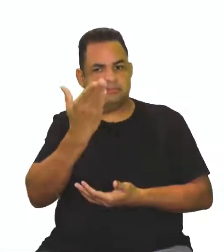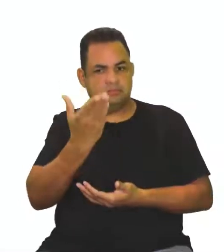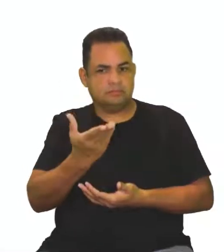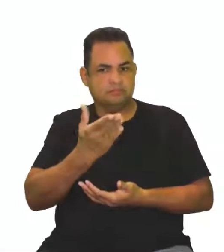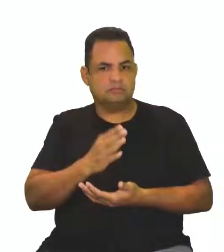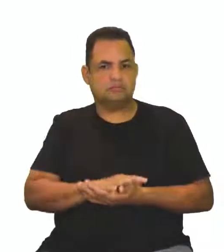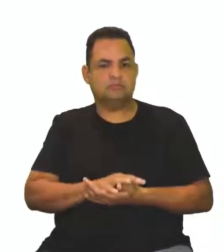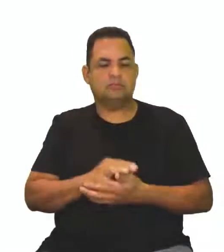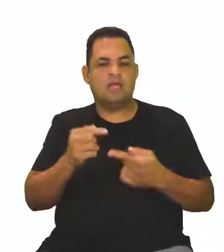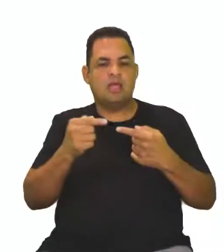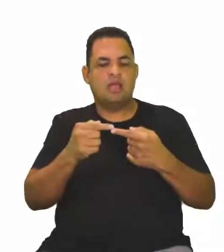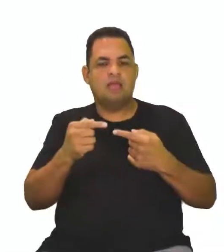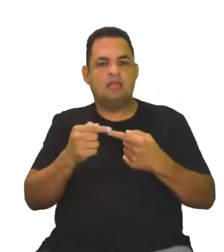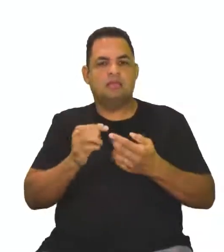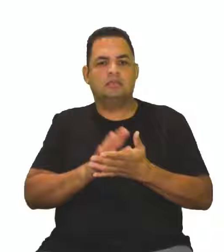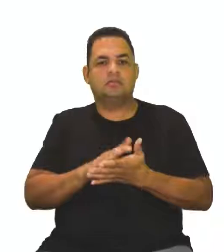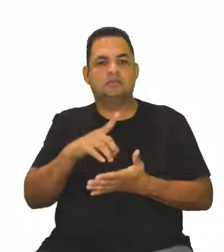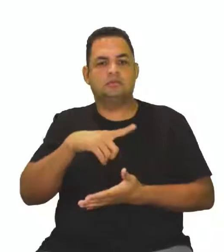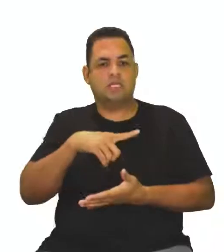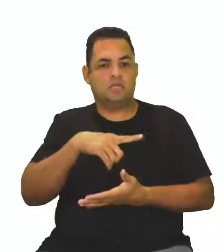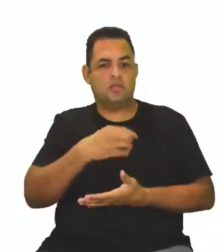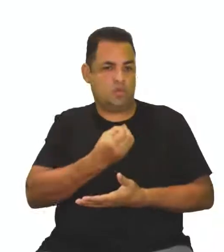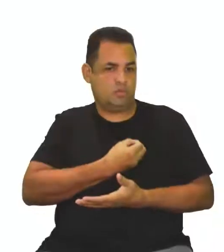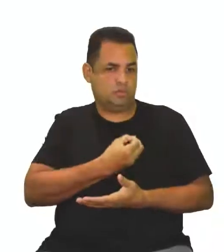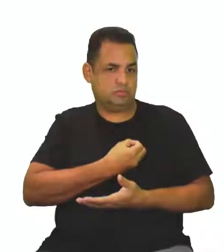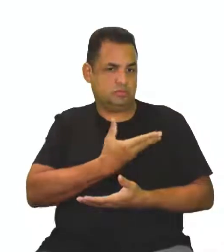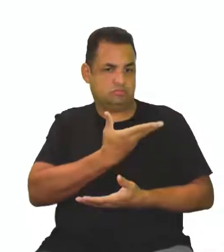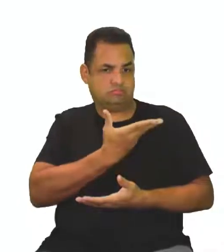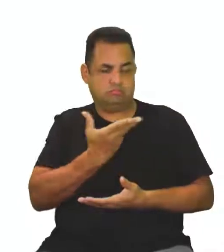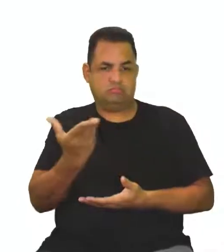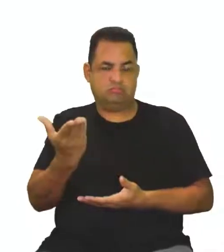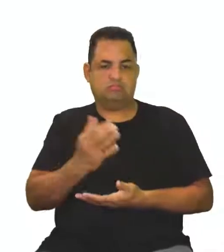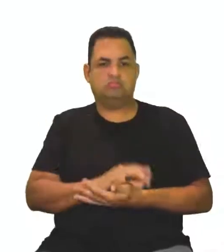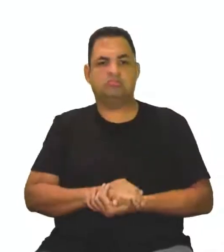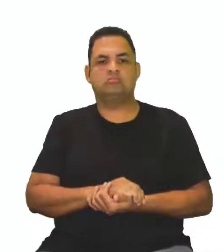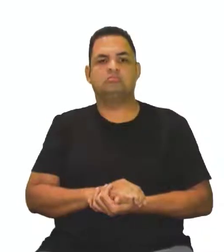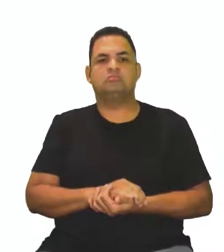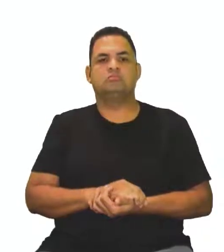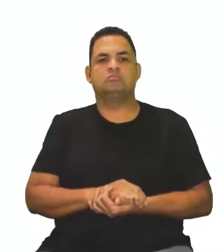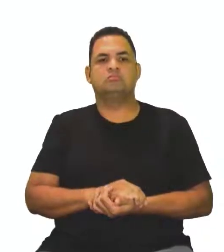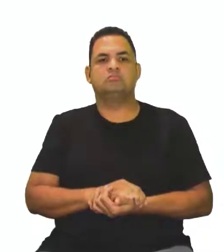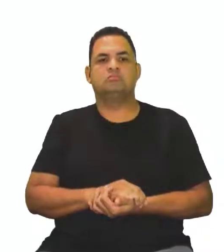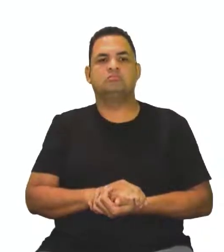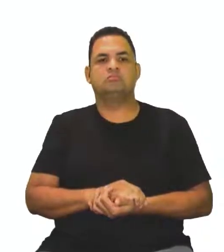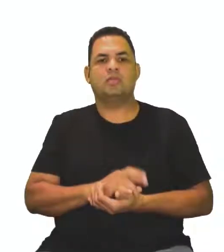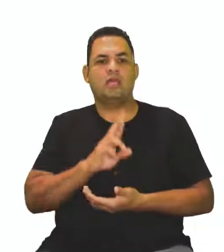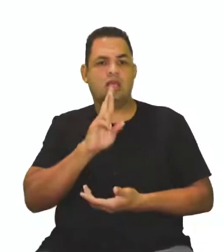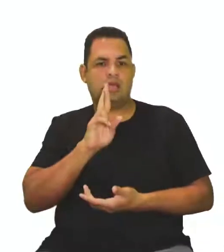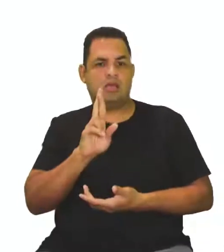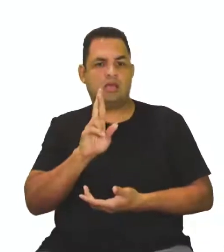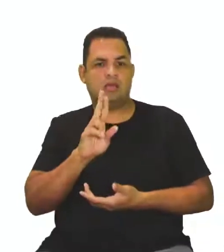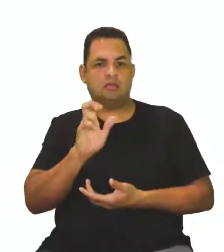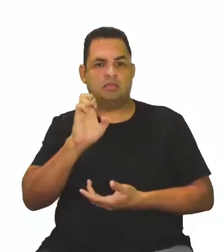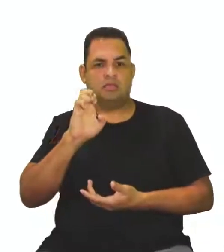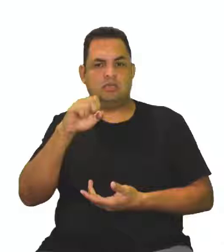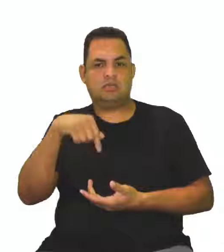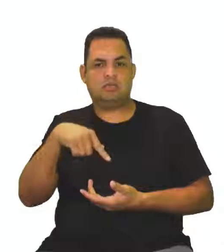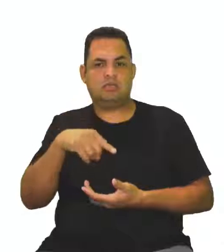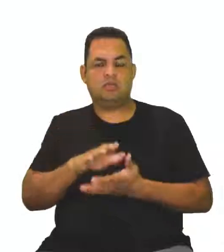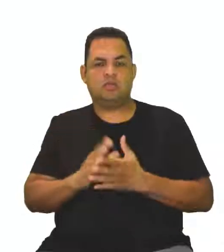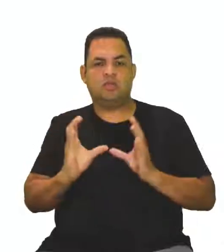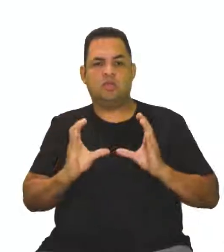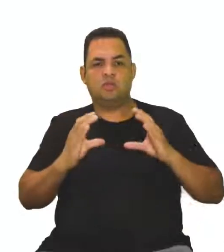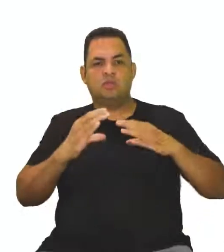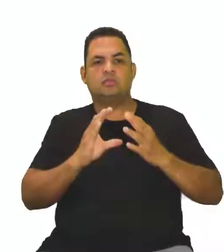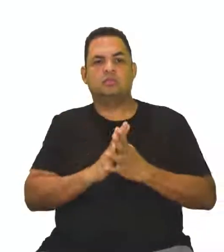mista, e só que tem valores agora, tá bom? Eu quero aqui a resistência equivalente do circuito, a